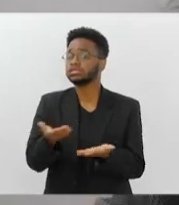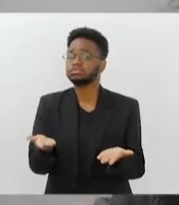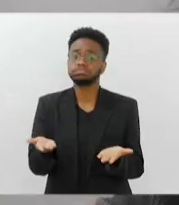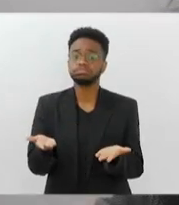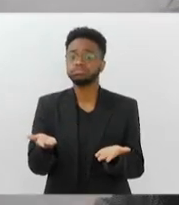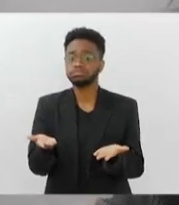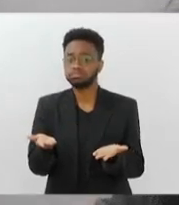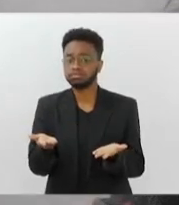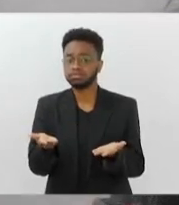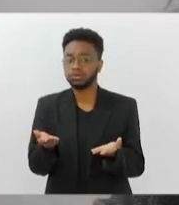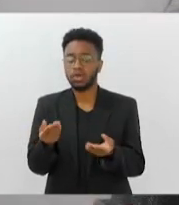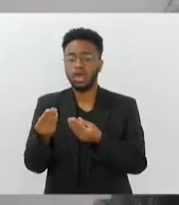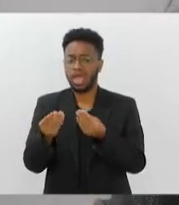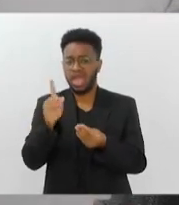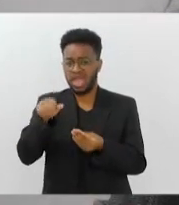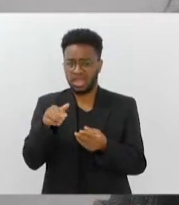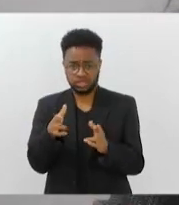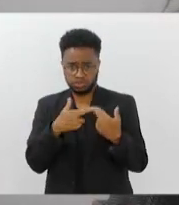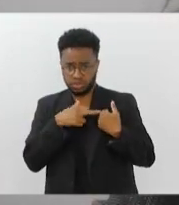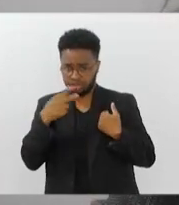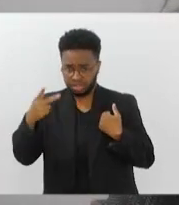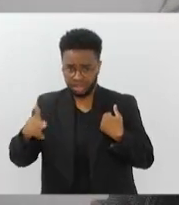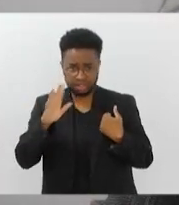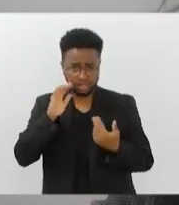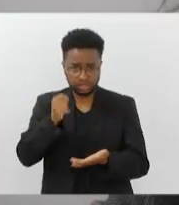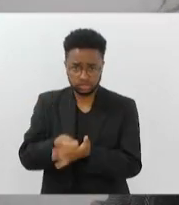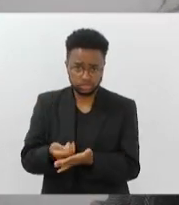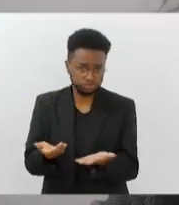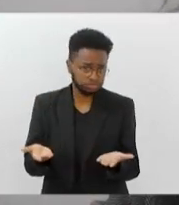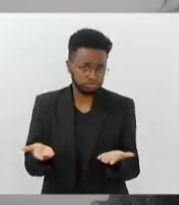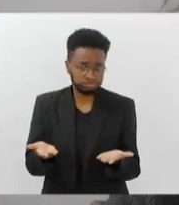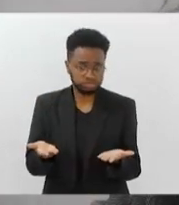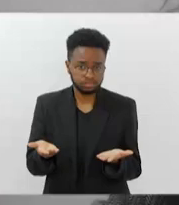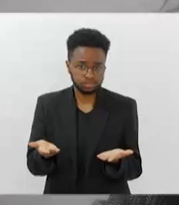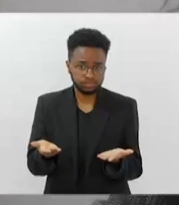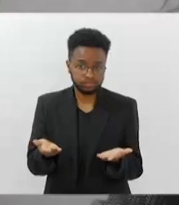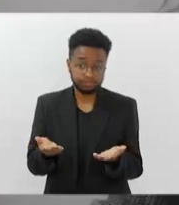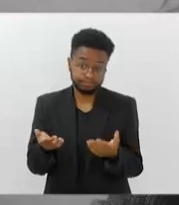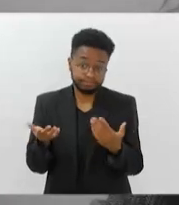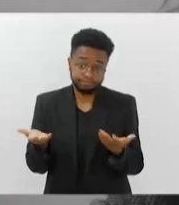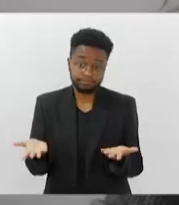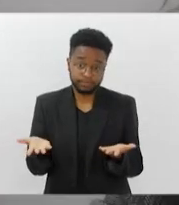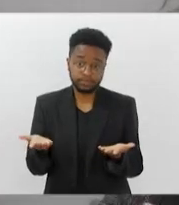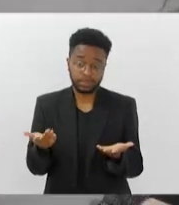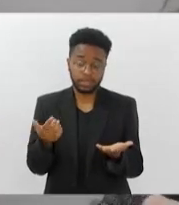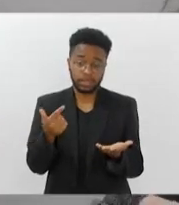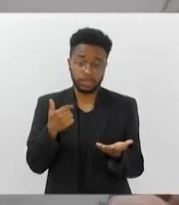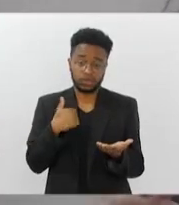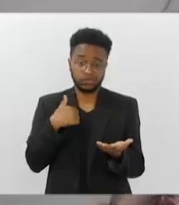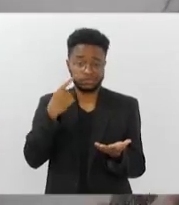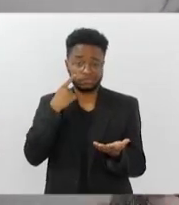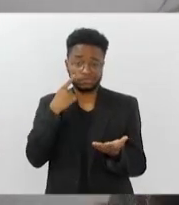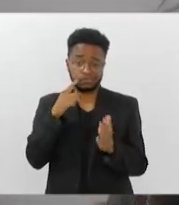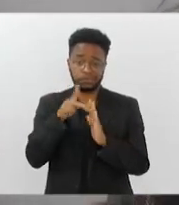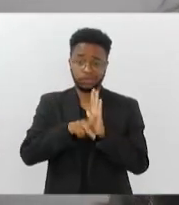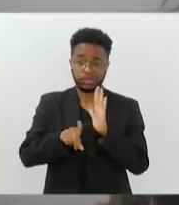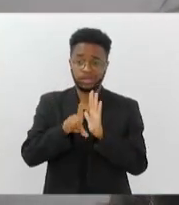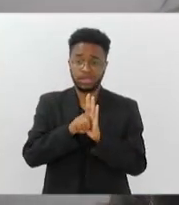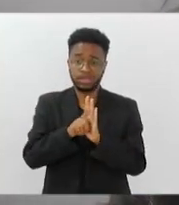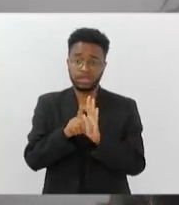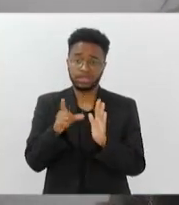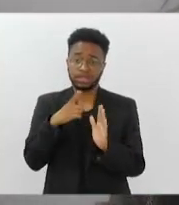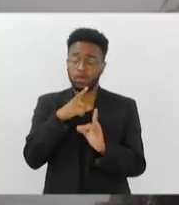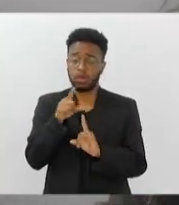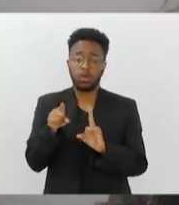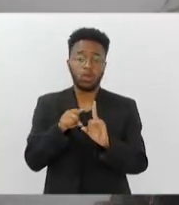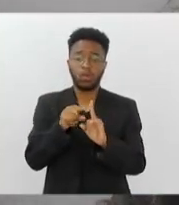aplicativo ou com a responsabilidade dele decidir. Então, verifico aqui que o projeto de lei possui esse